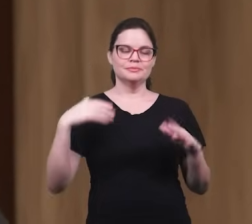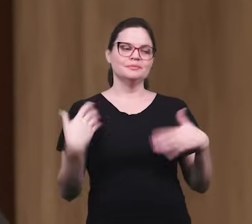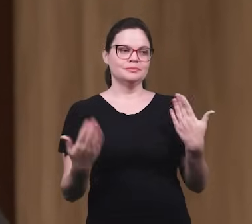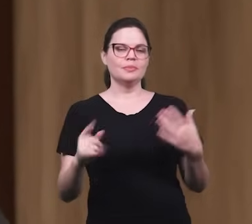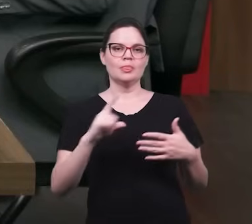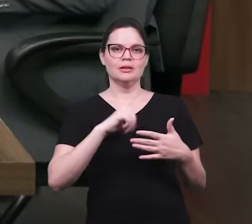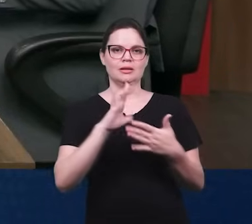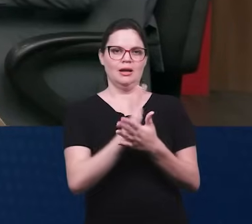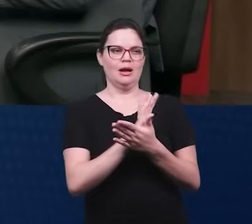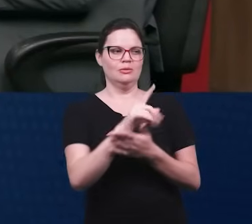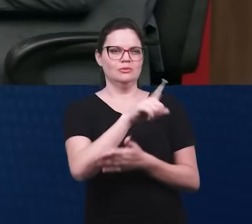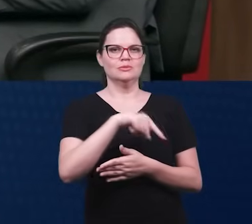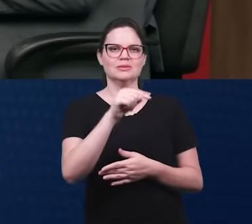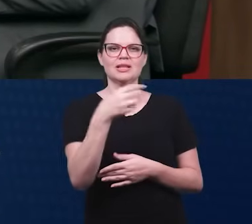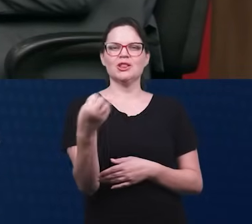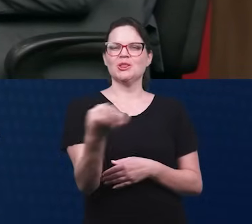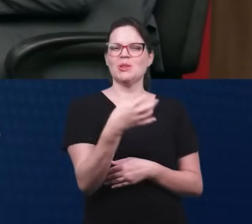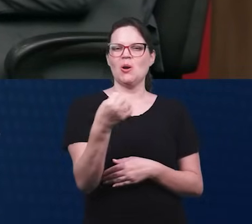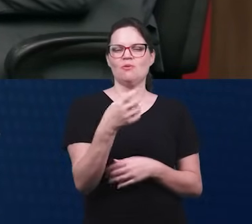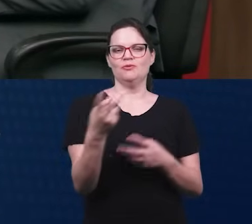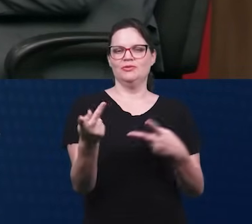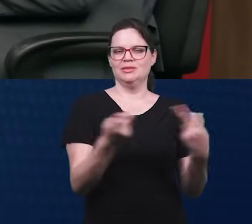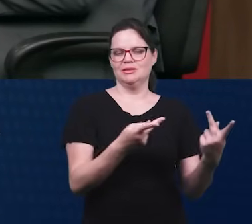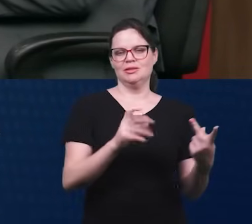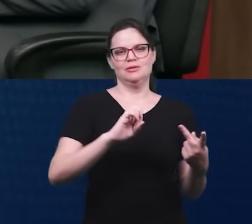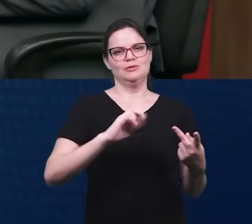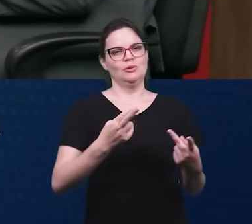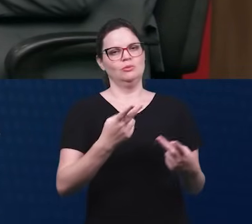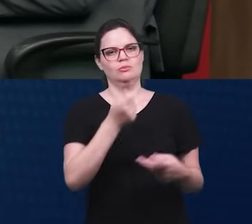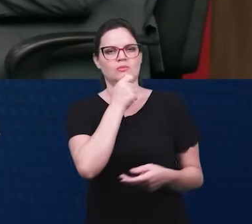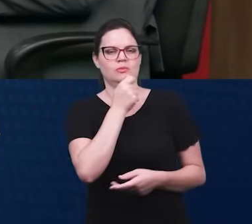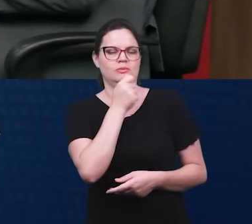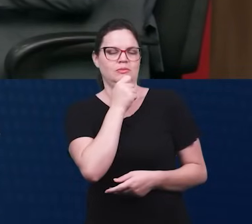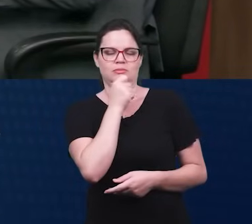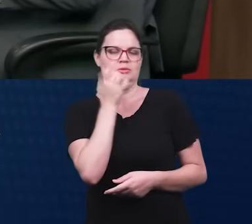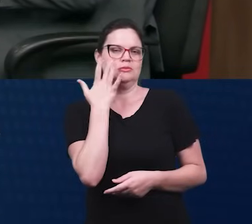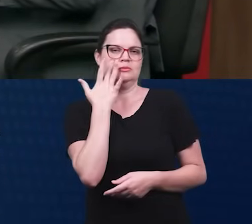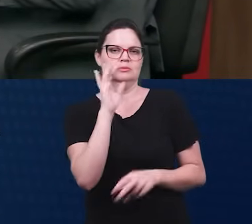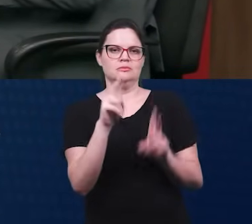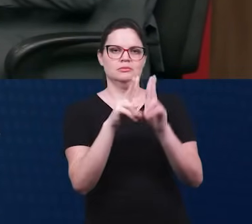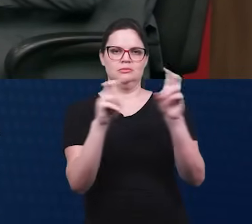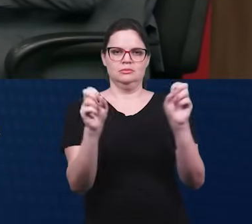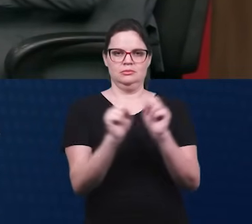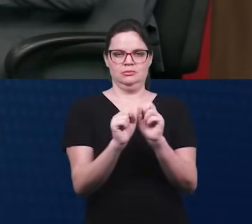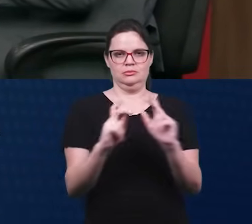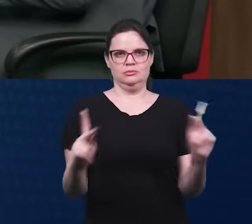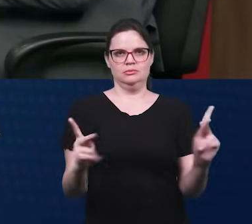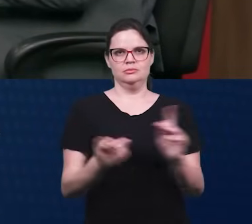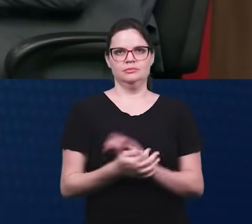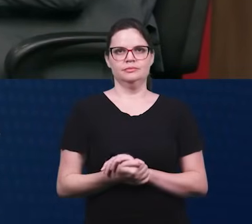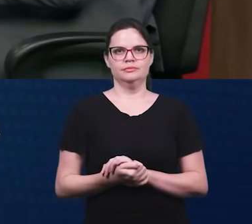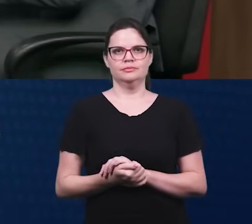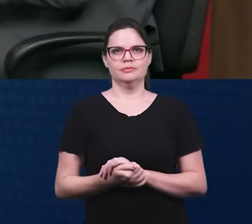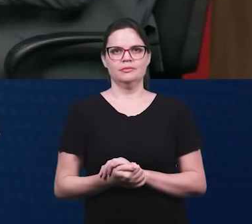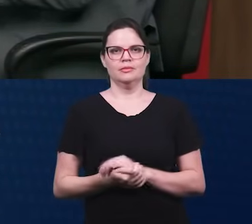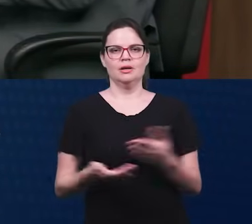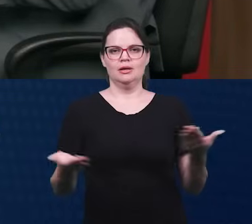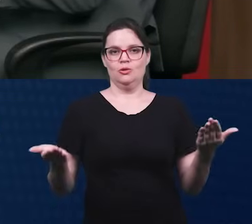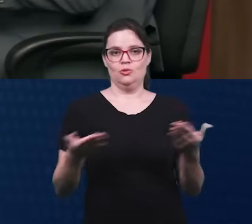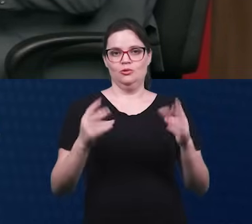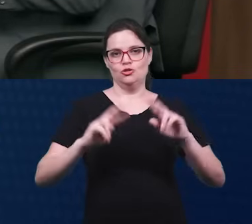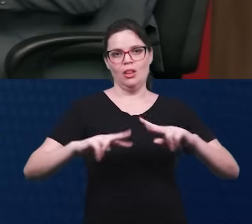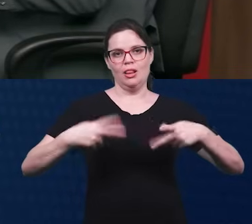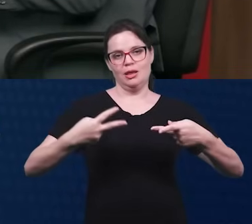ou recém-convertidos, ou até mesmo aqueles que não conhecem a palavra de Deus e por acaso receberam um